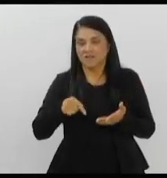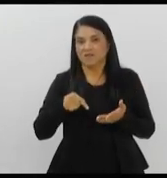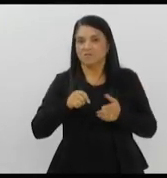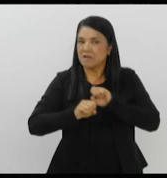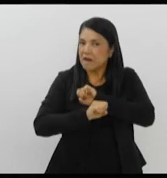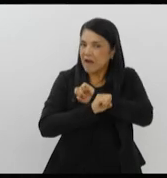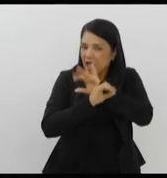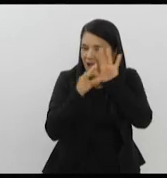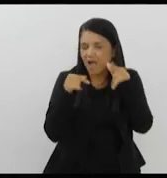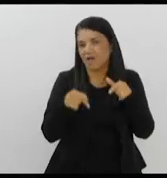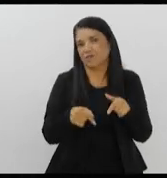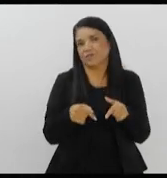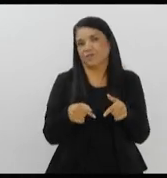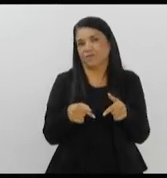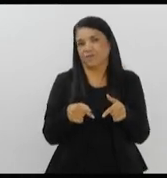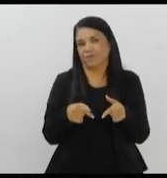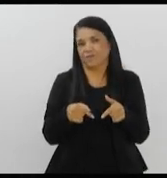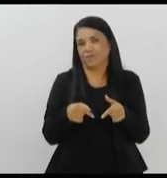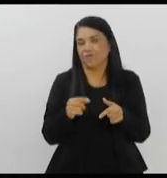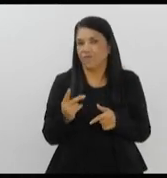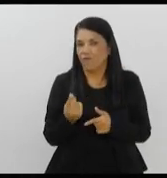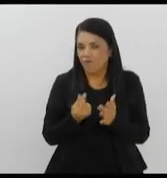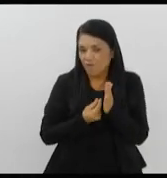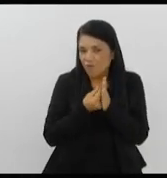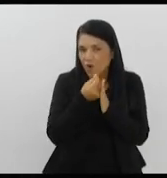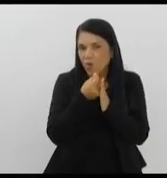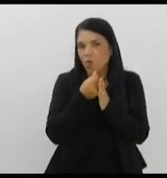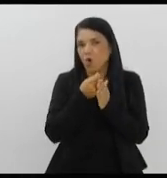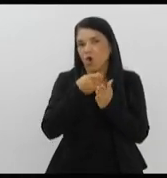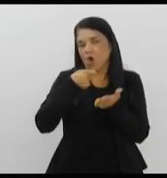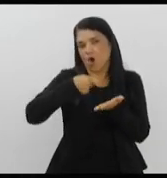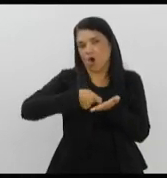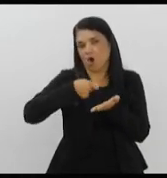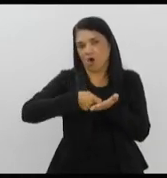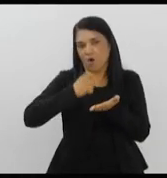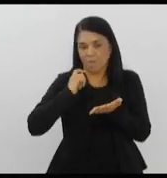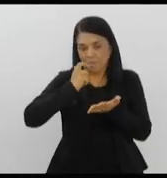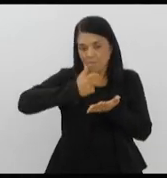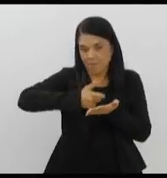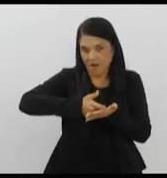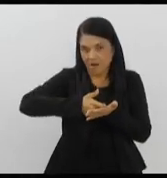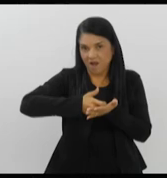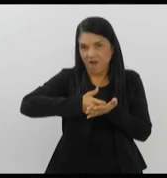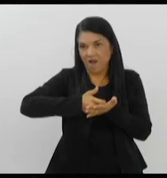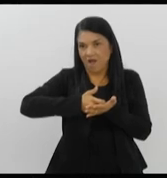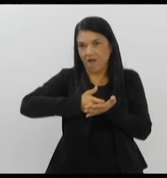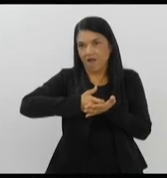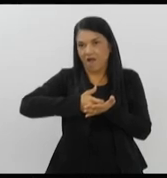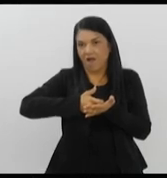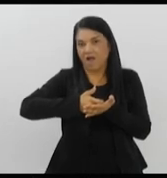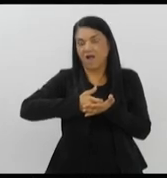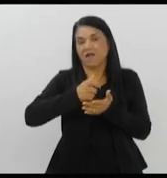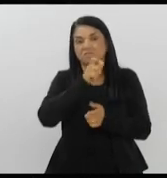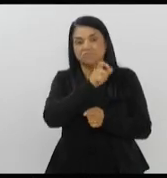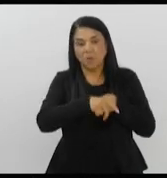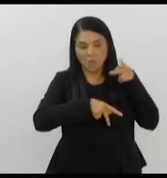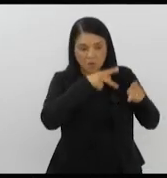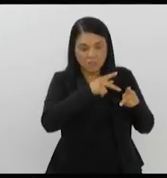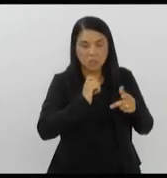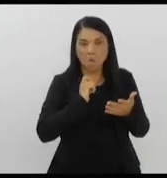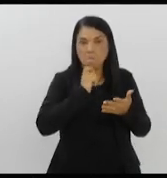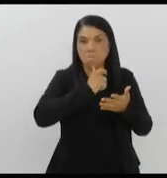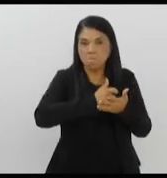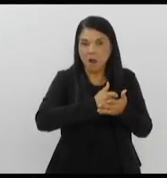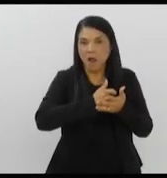claro, de que o valor que está sendo cobrado acima, o pagador de imposto está pagando mais, eles